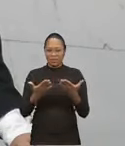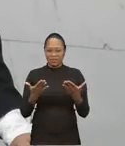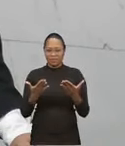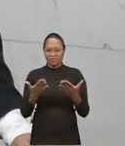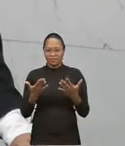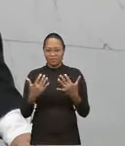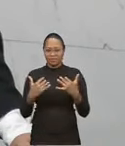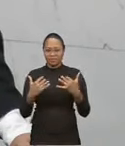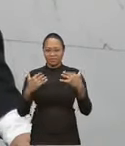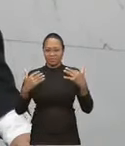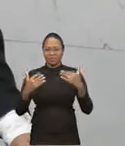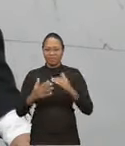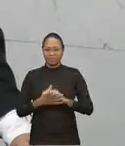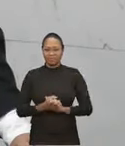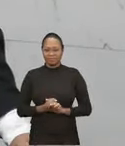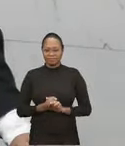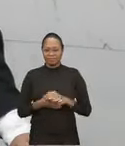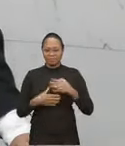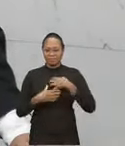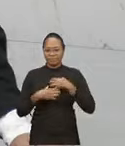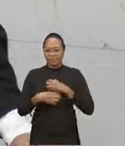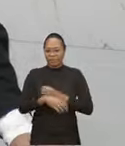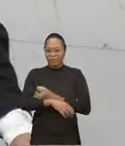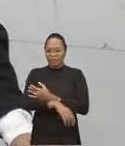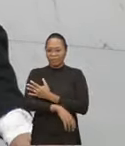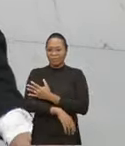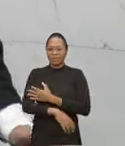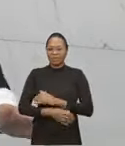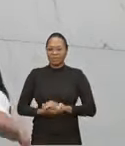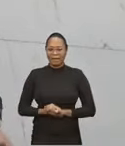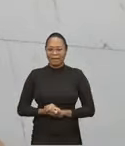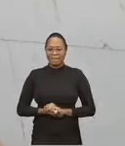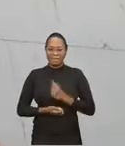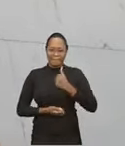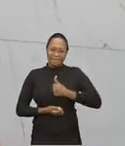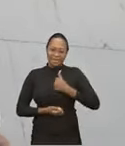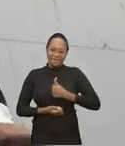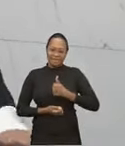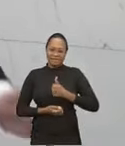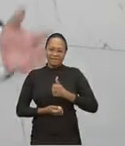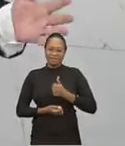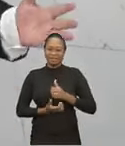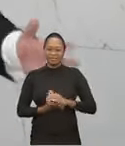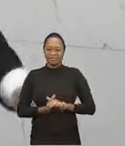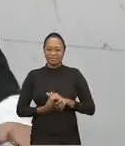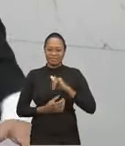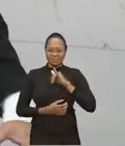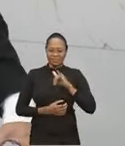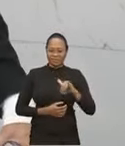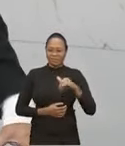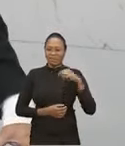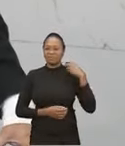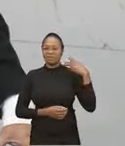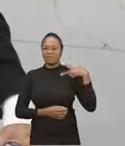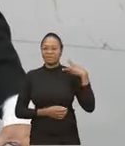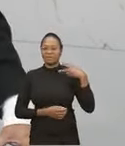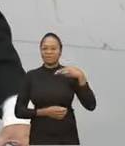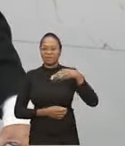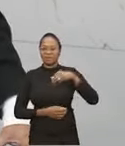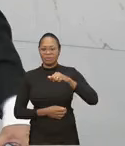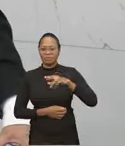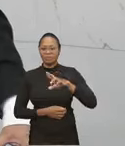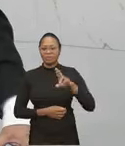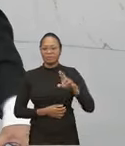senhores, vão se emocionar. Primeiro, dizer ao vereador Mar, ser solidário a Vossa Excelência, o